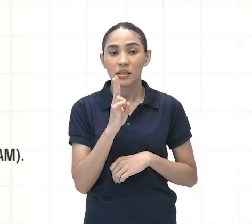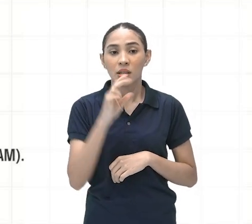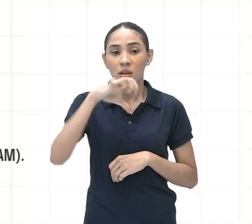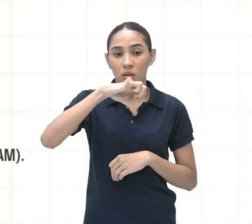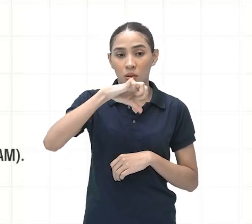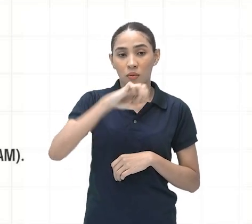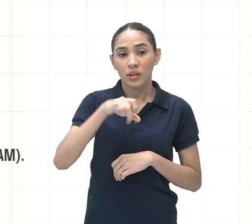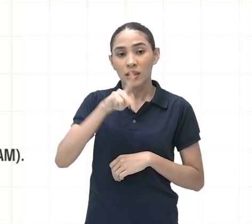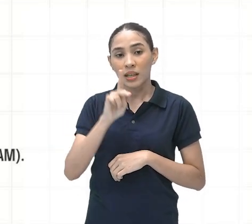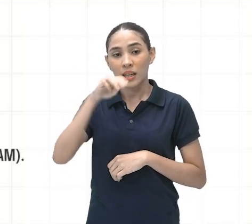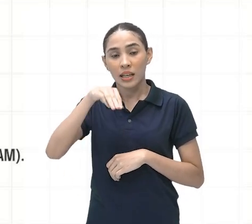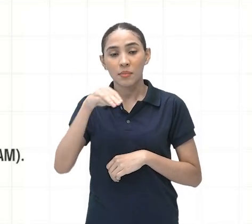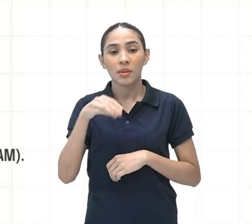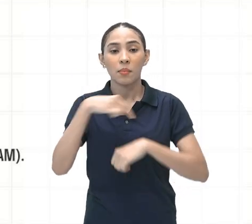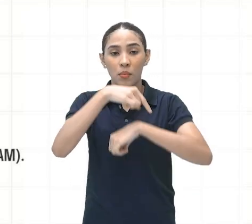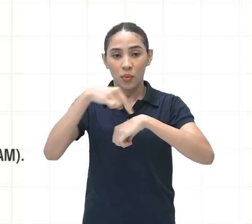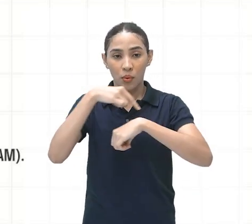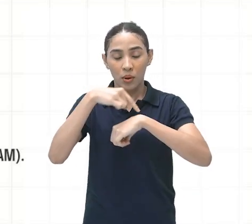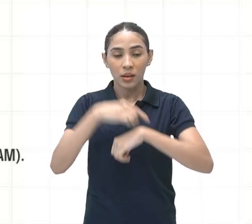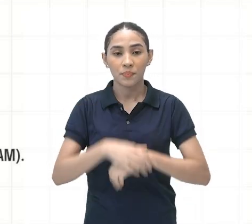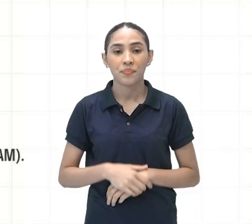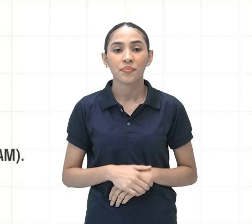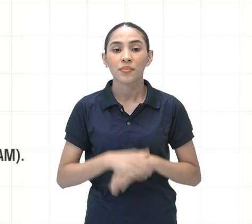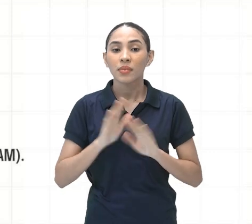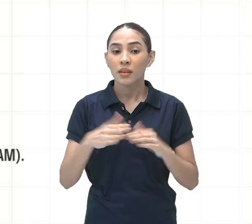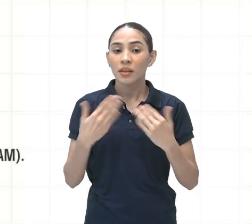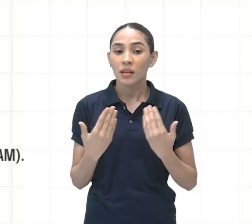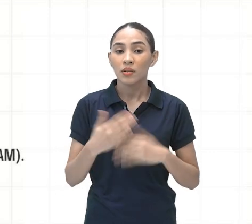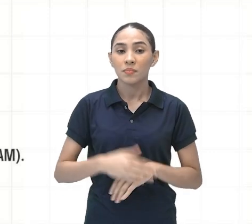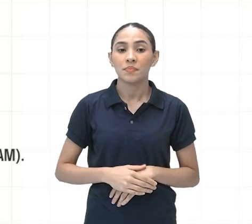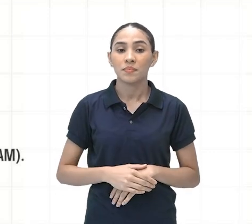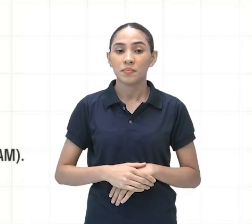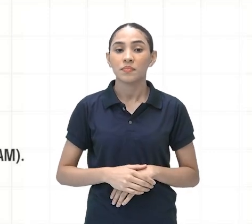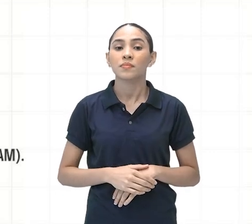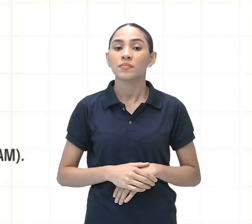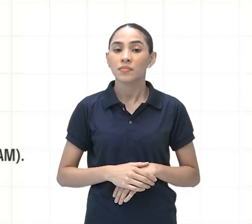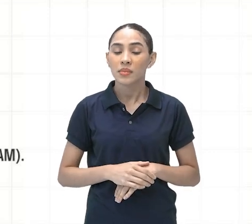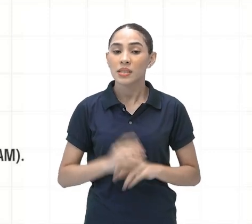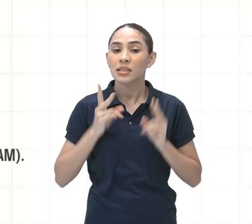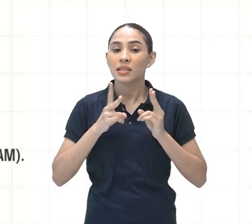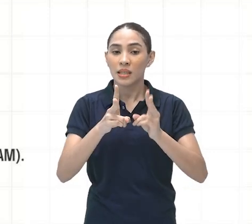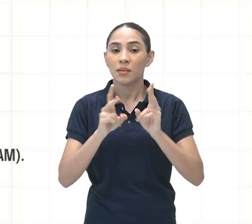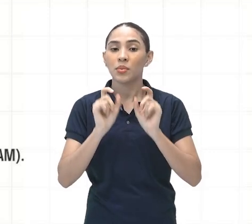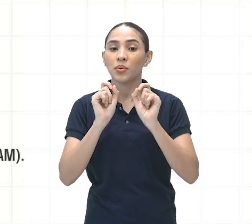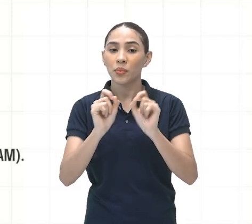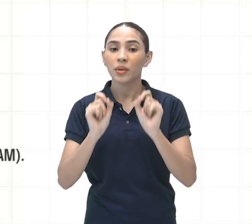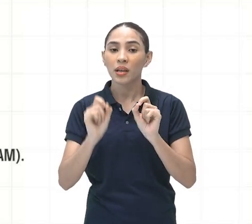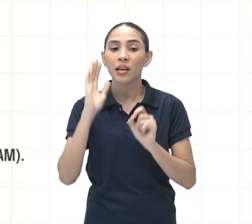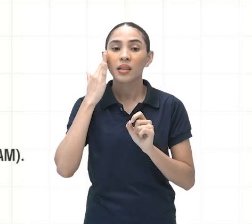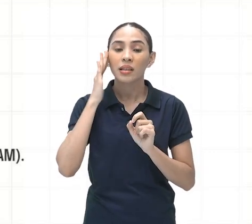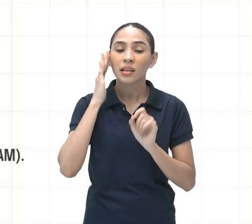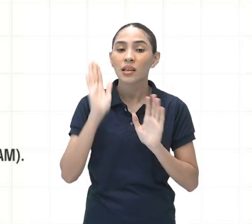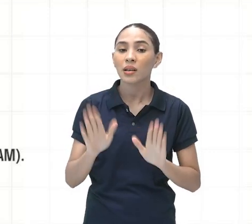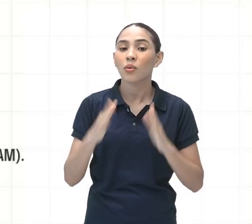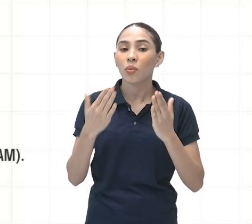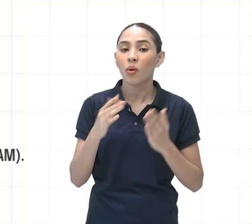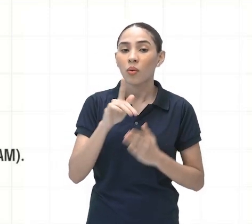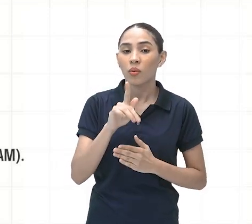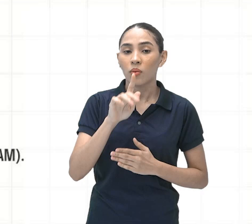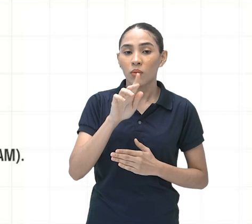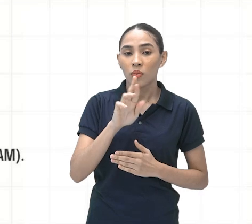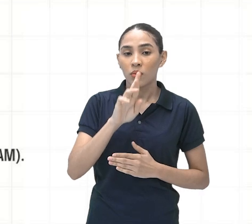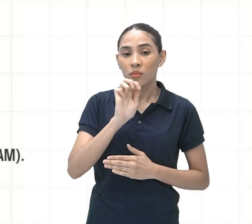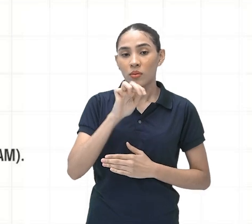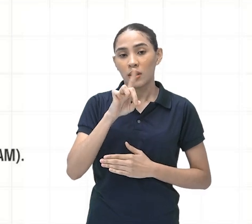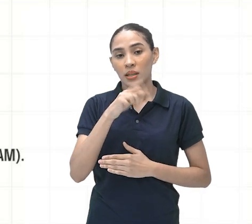de 90 km por hora? Então, a primeira coisa é sempre entender quais são as grandezas que